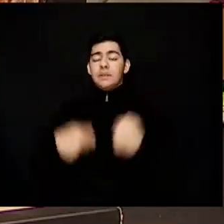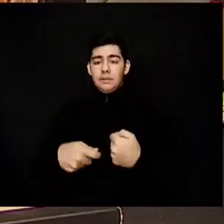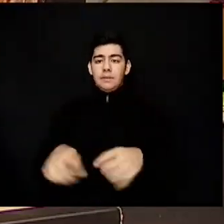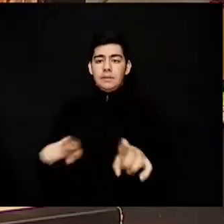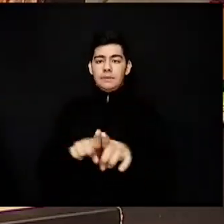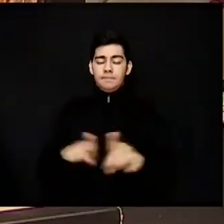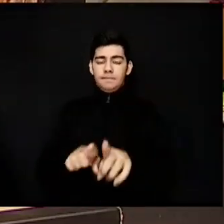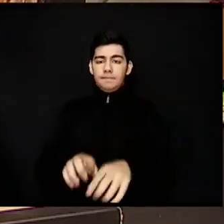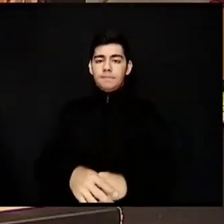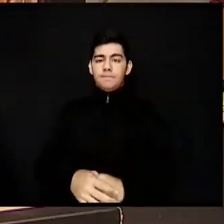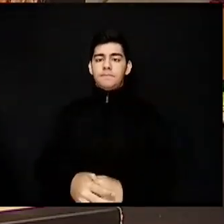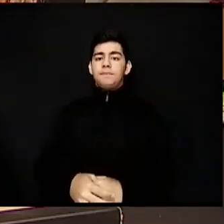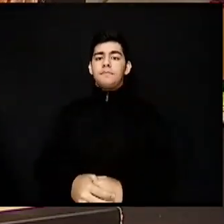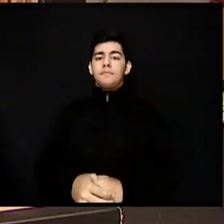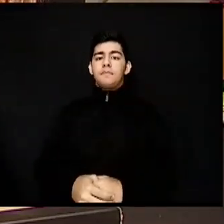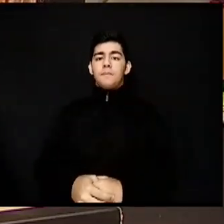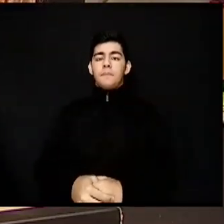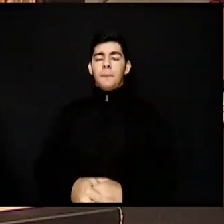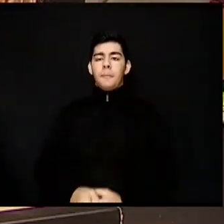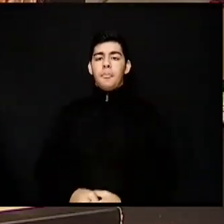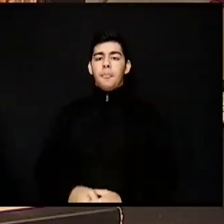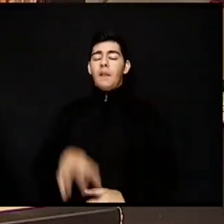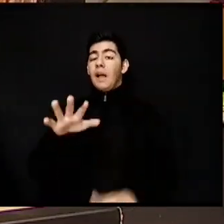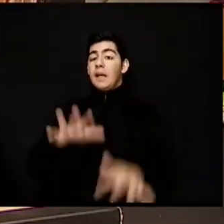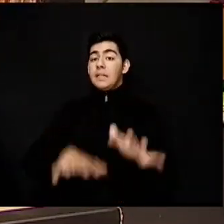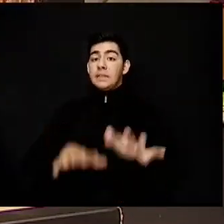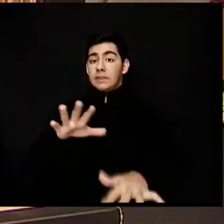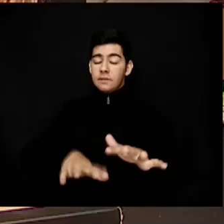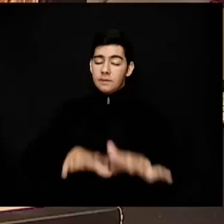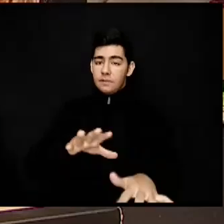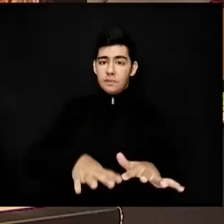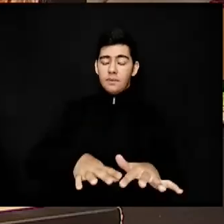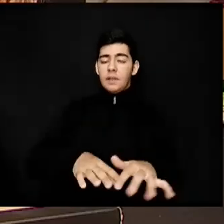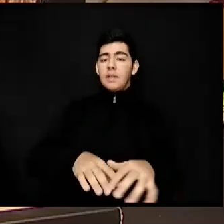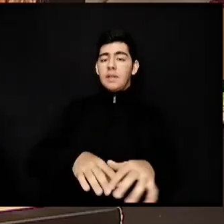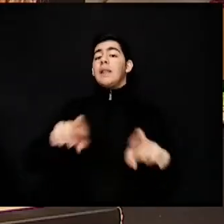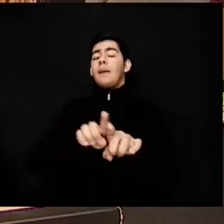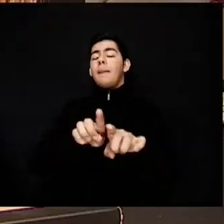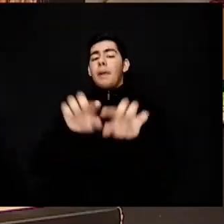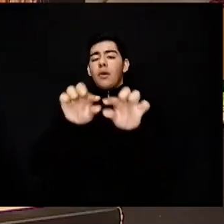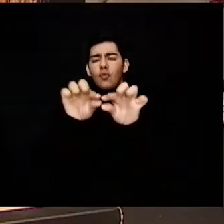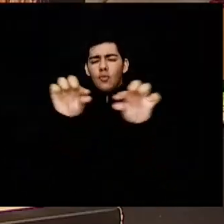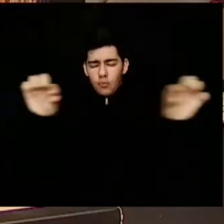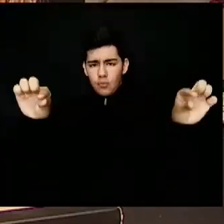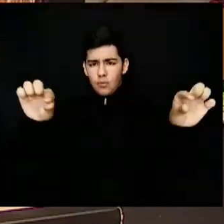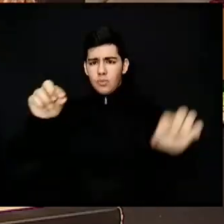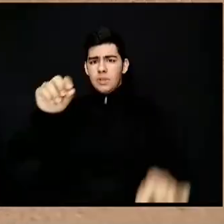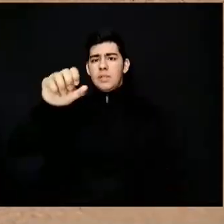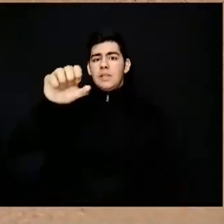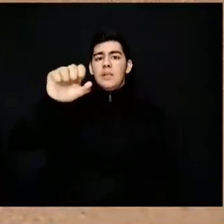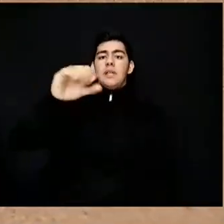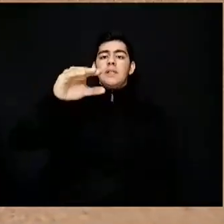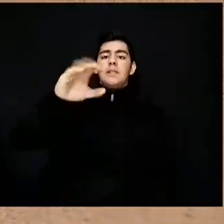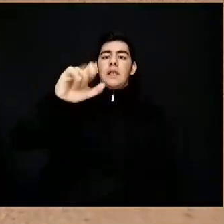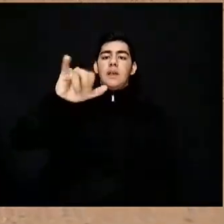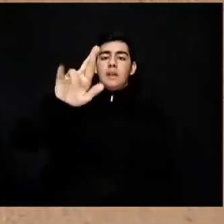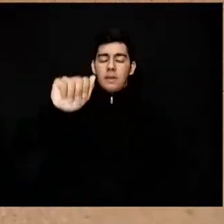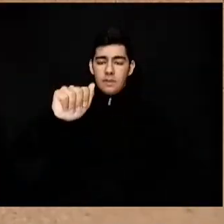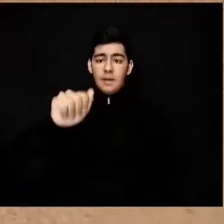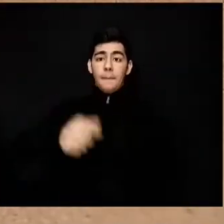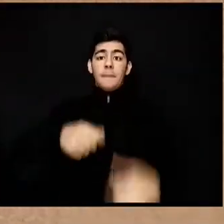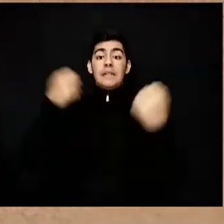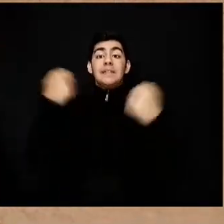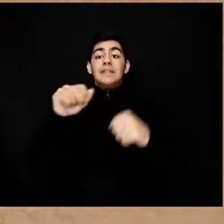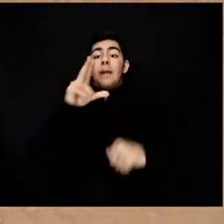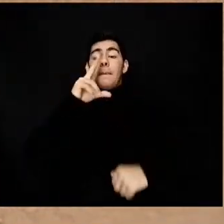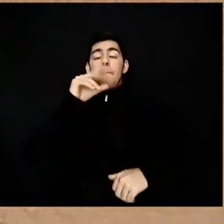encerado, por ele ter essa superfície mais escorregadia, ele vai cedendo. Então, a